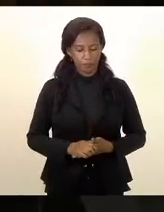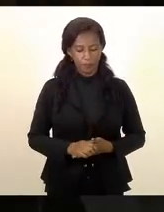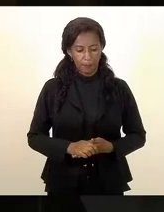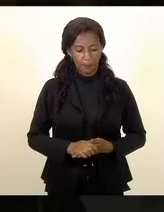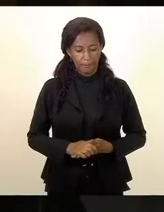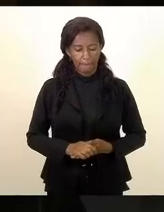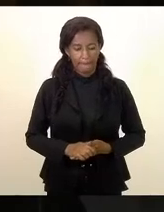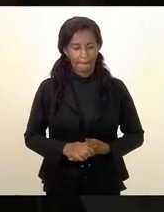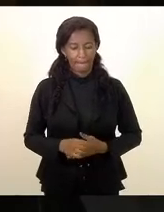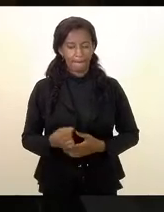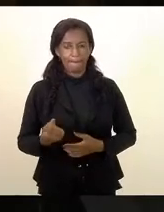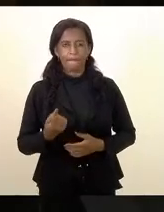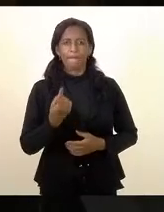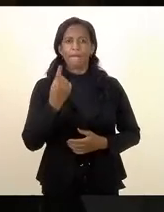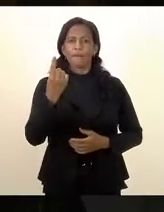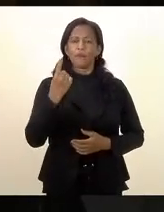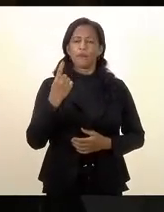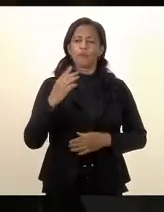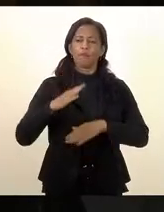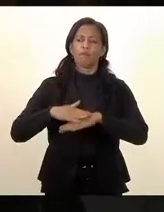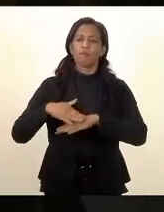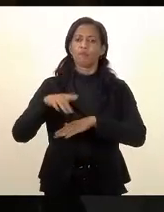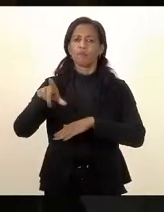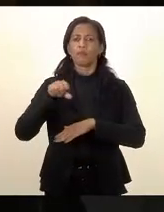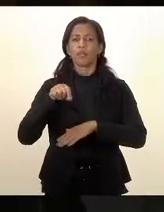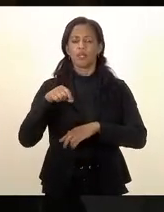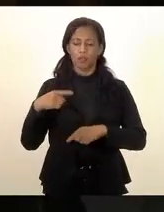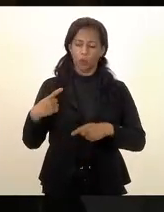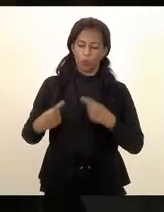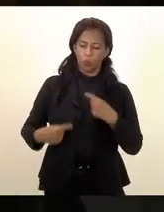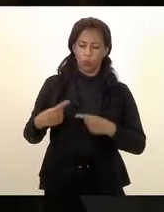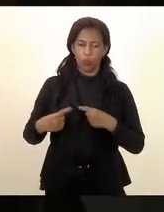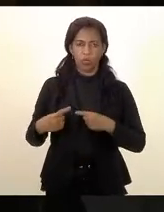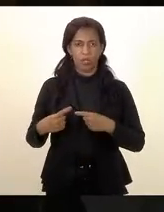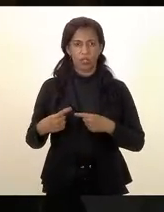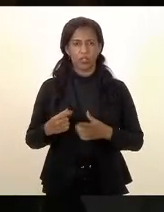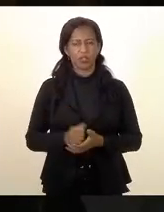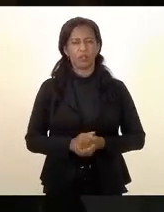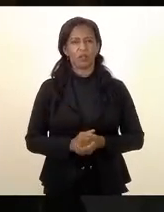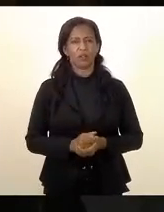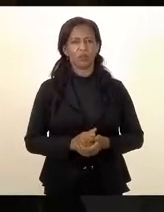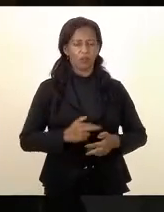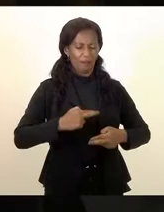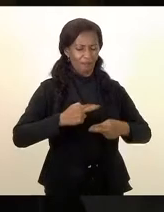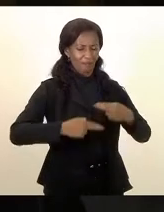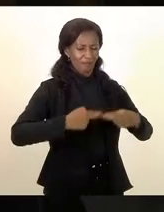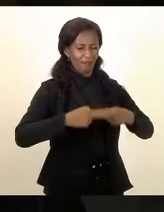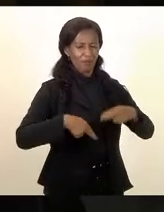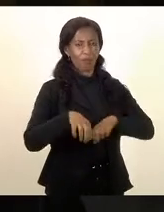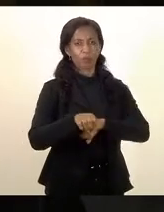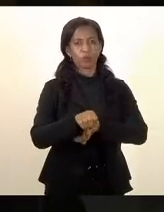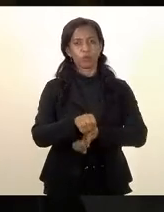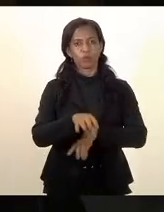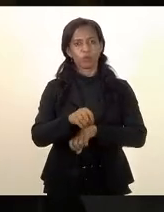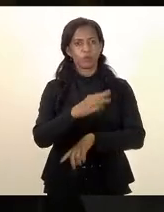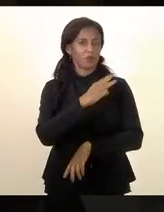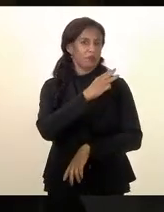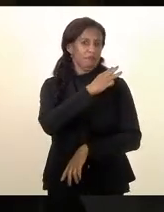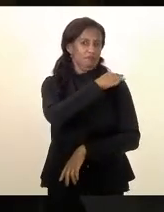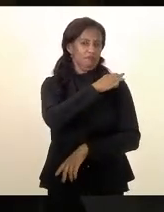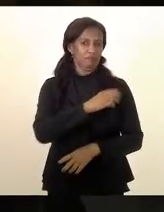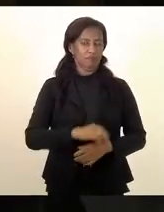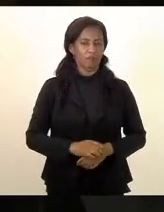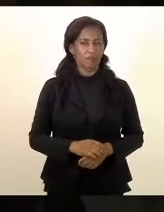políticas que foram impostas no Brasil foi a reforma do ensino médio ela foi apresentada